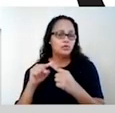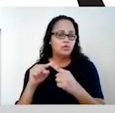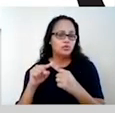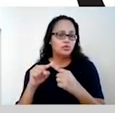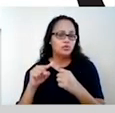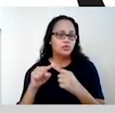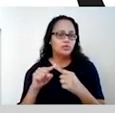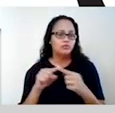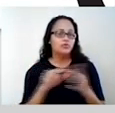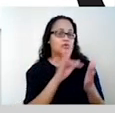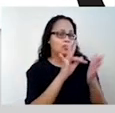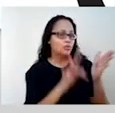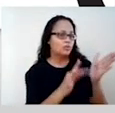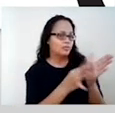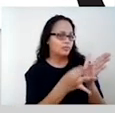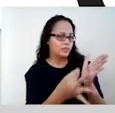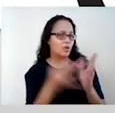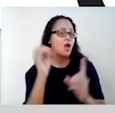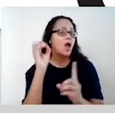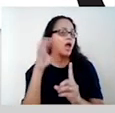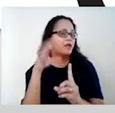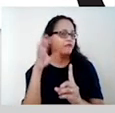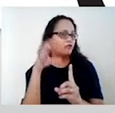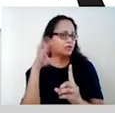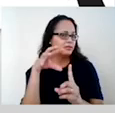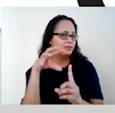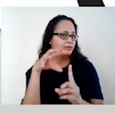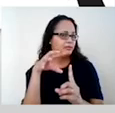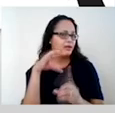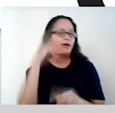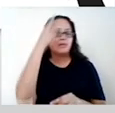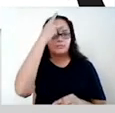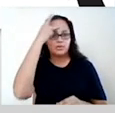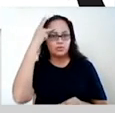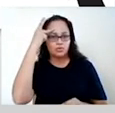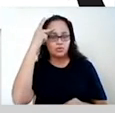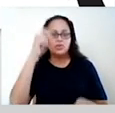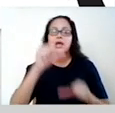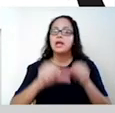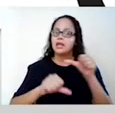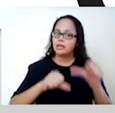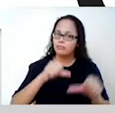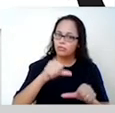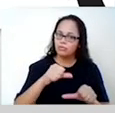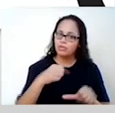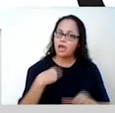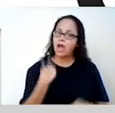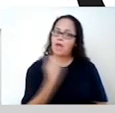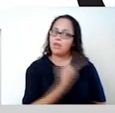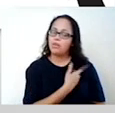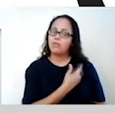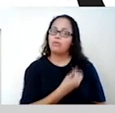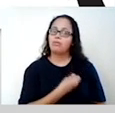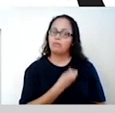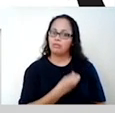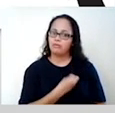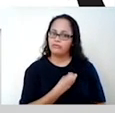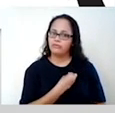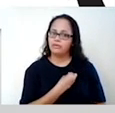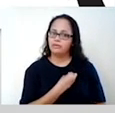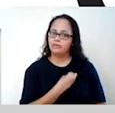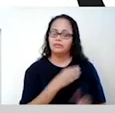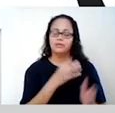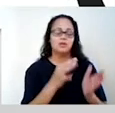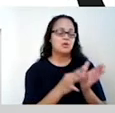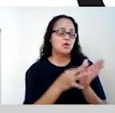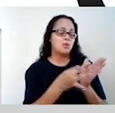é justamente de influenciar o outro, tá? E, consequentemente, mudar a realidade à nossa volta, né? Quando eu emito a minha opinião